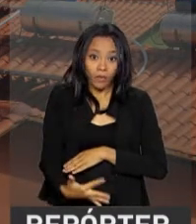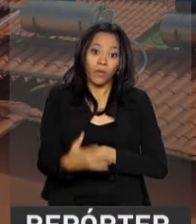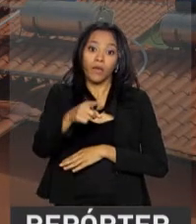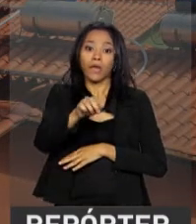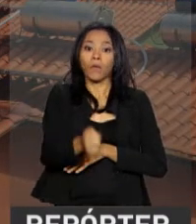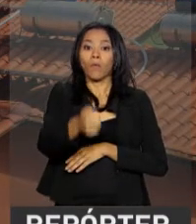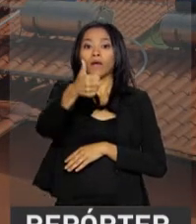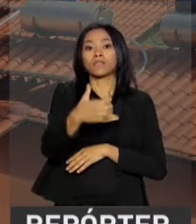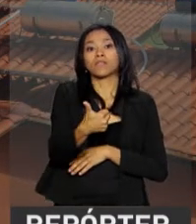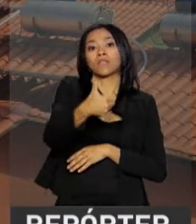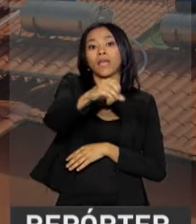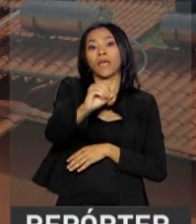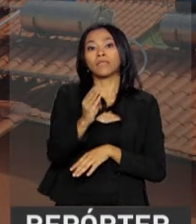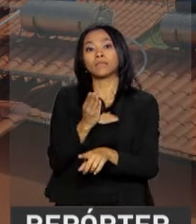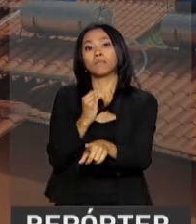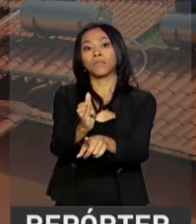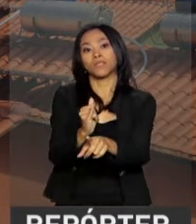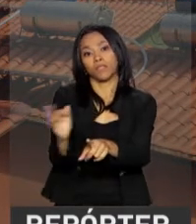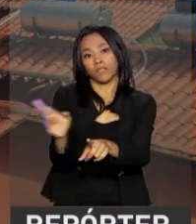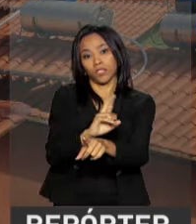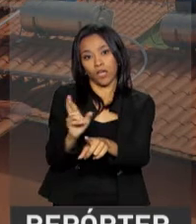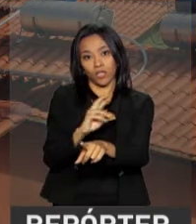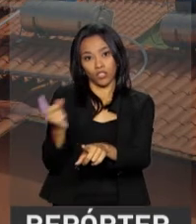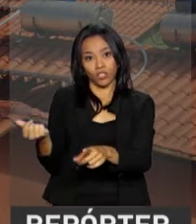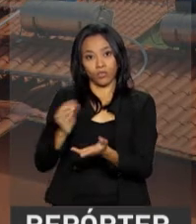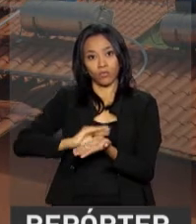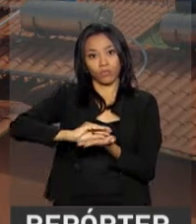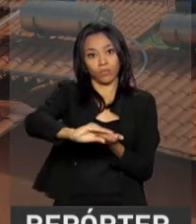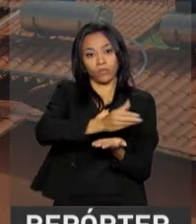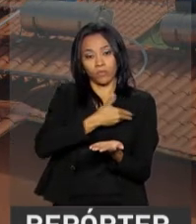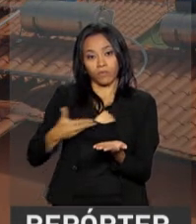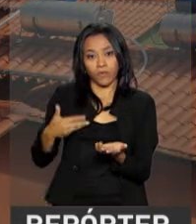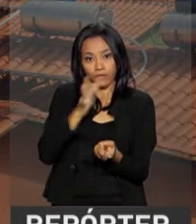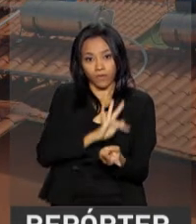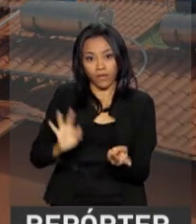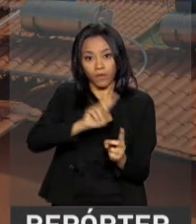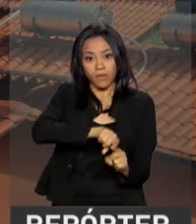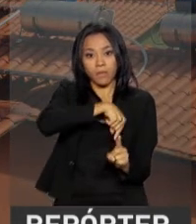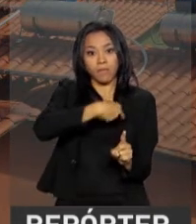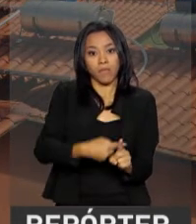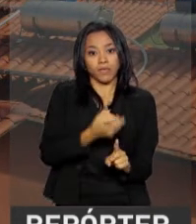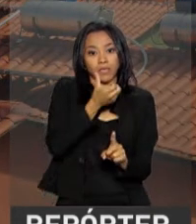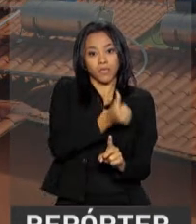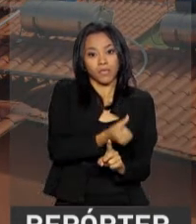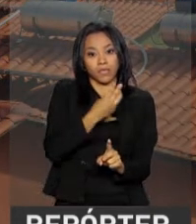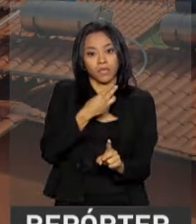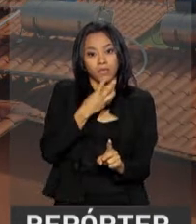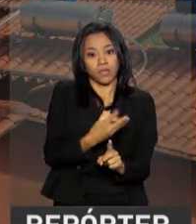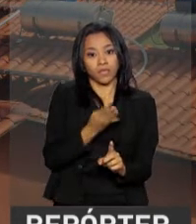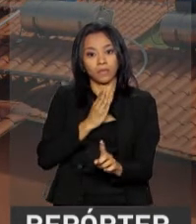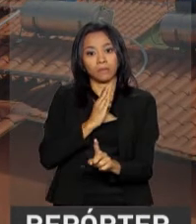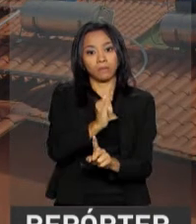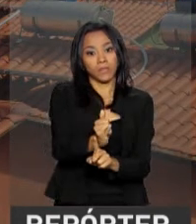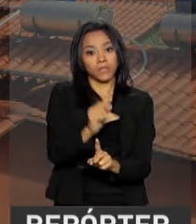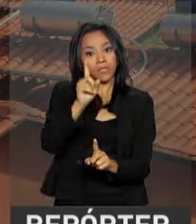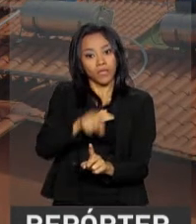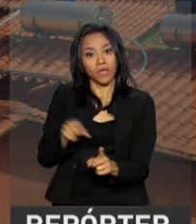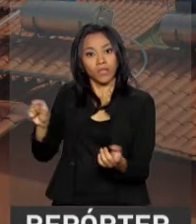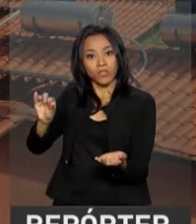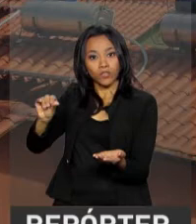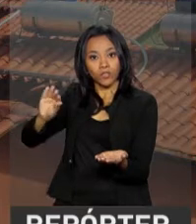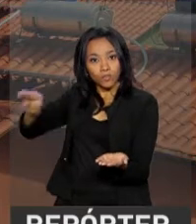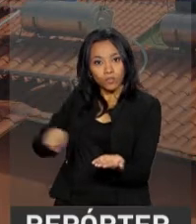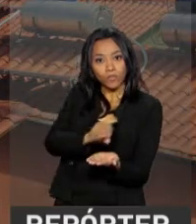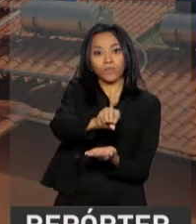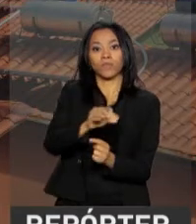de reais em investimentos do orçamento geral da união e mais 63 bilhões de reais financiados com recursos do fundo